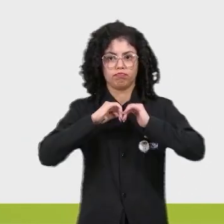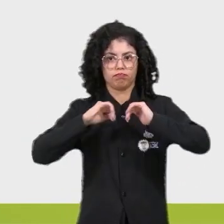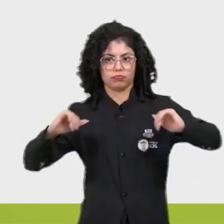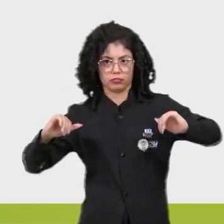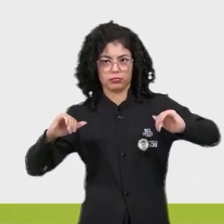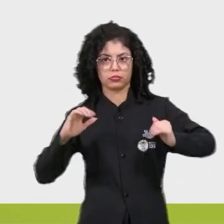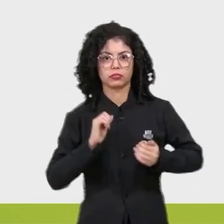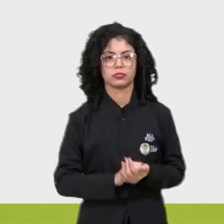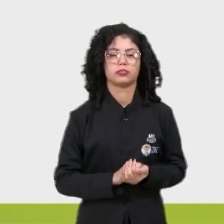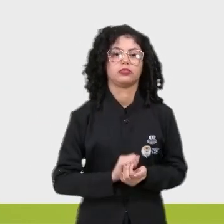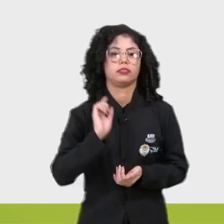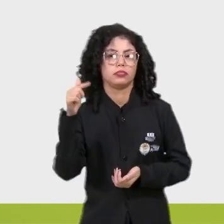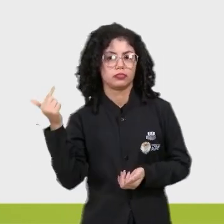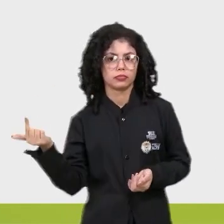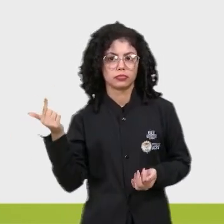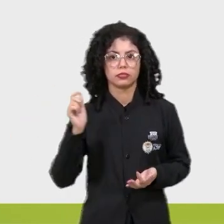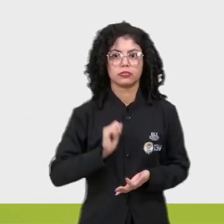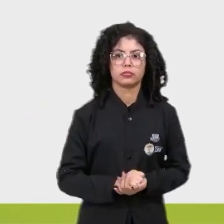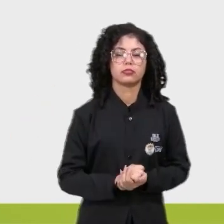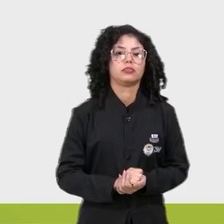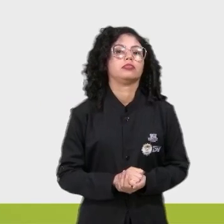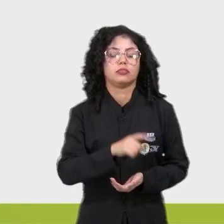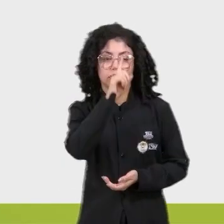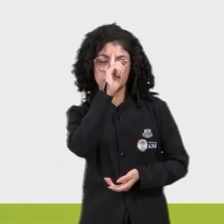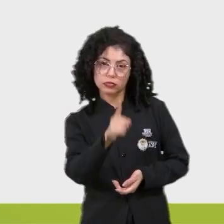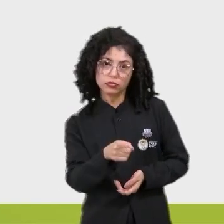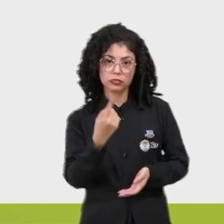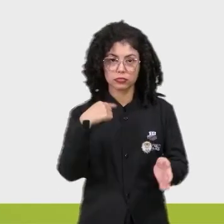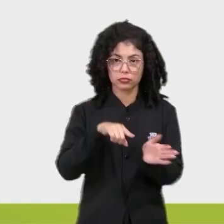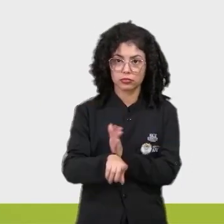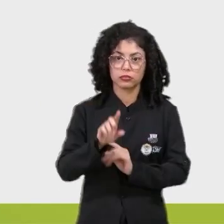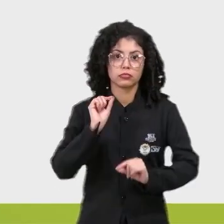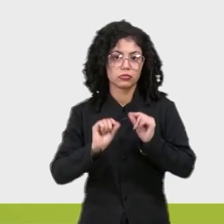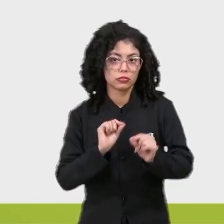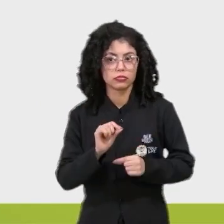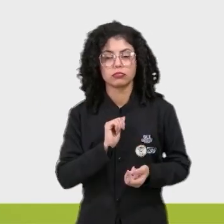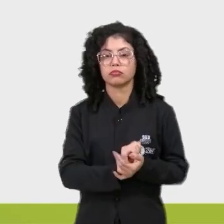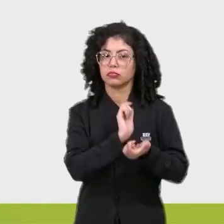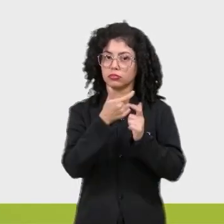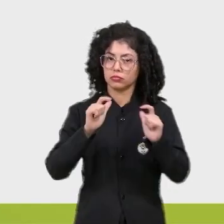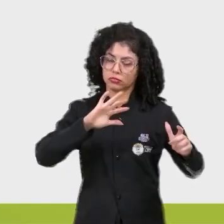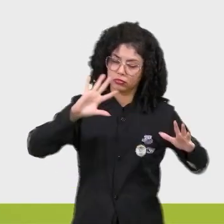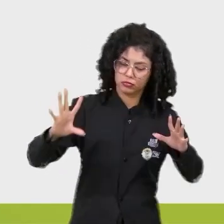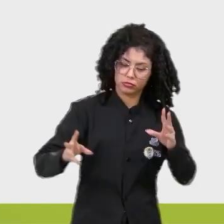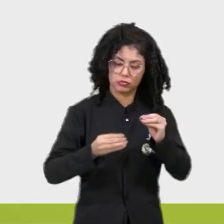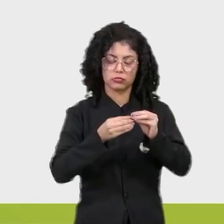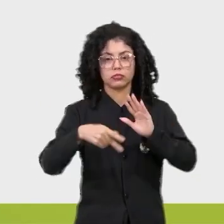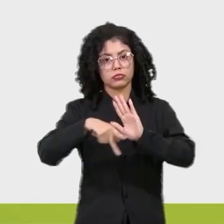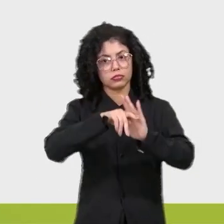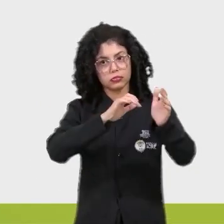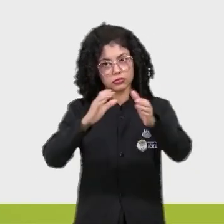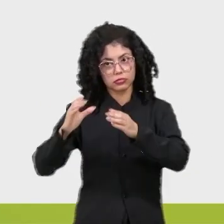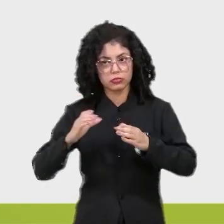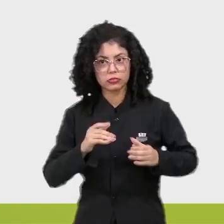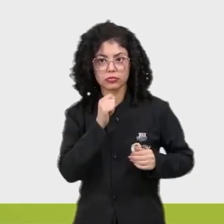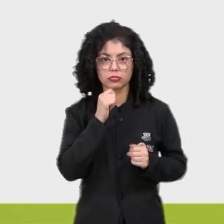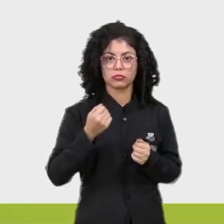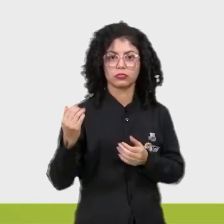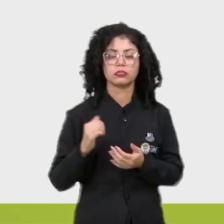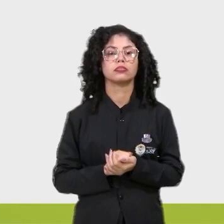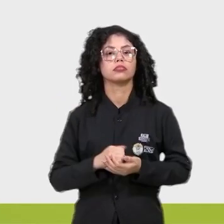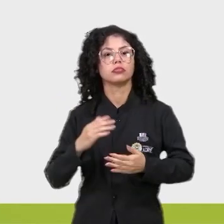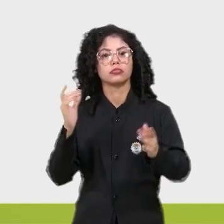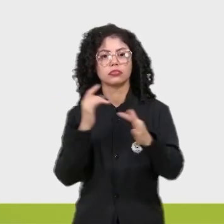separadas uma das outras. O comando da questão diz: a maior complexidade dos espaços urbanos